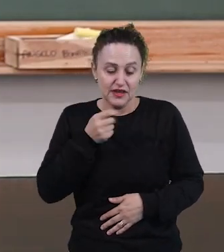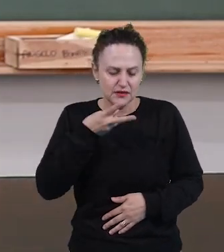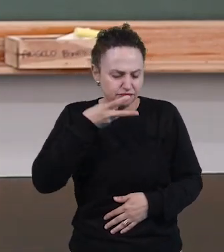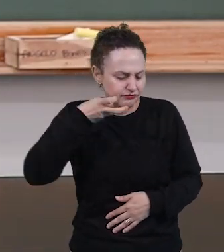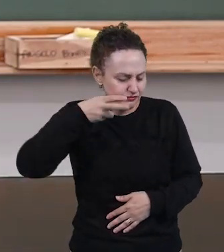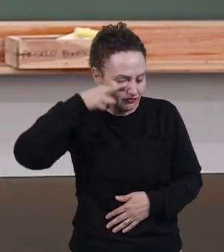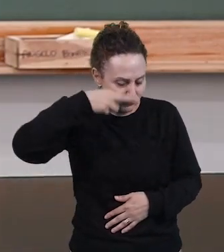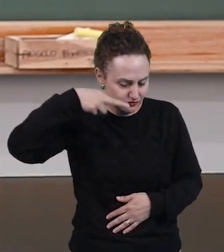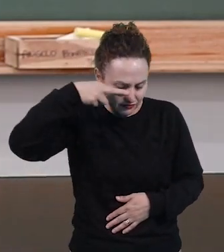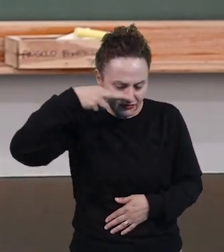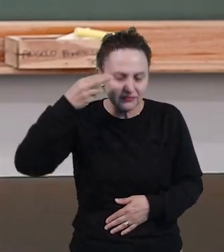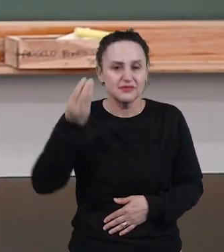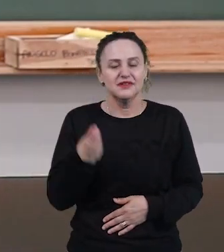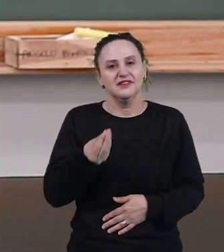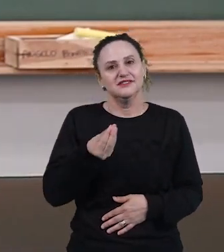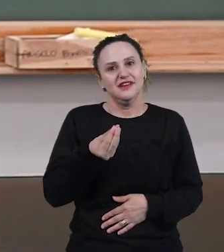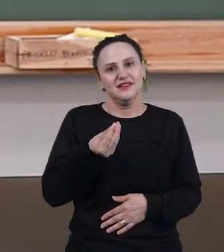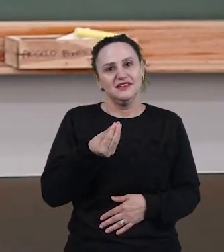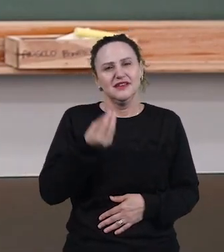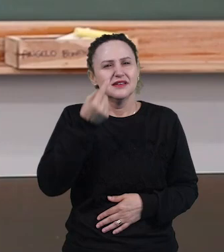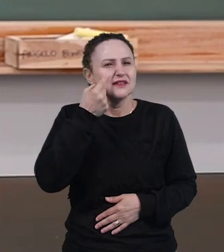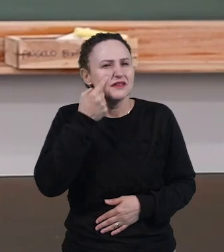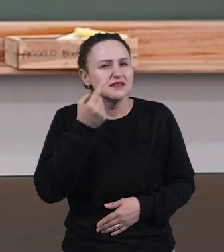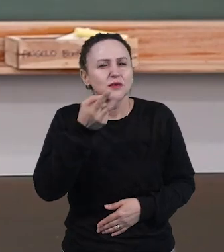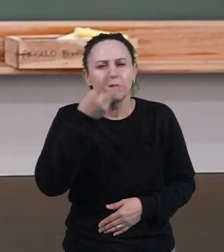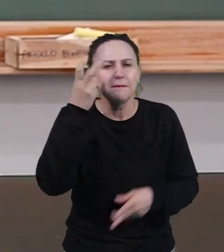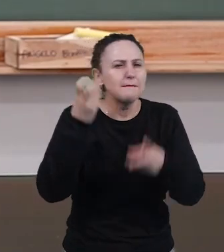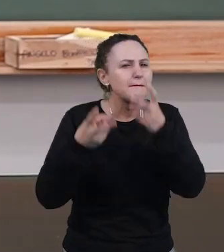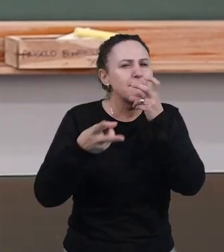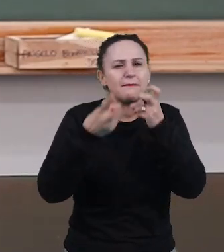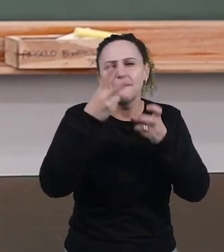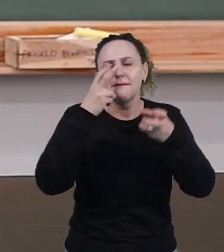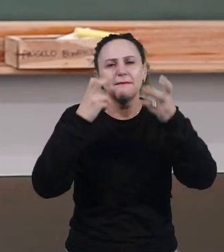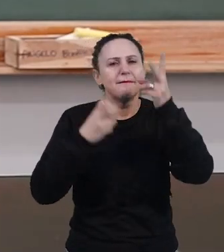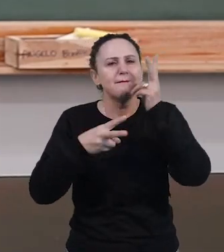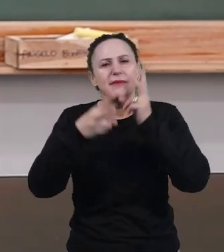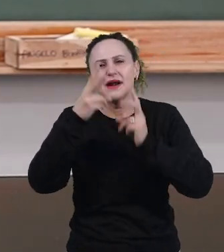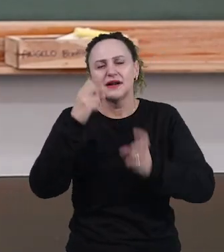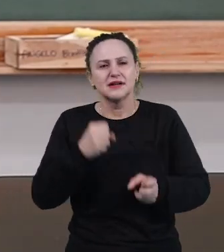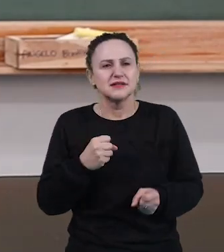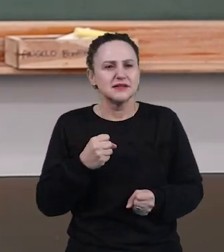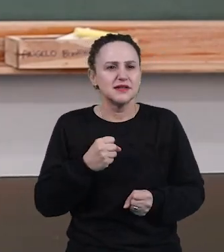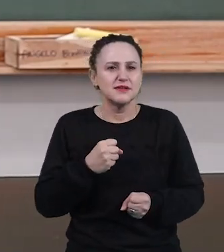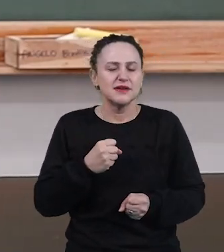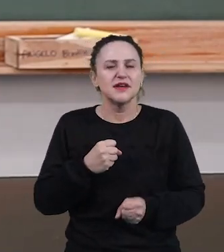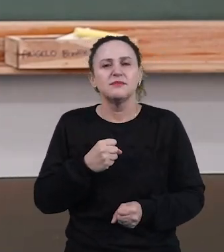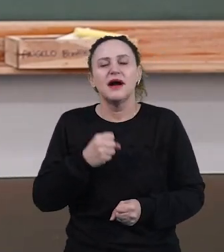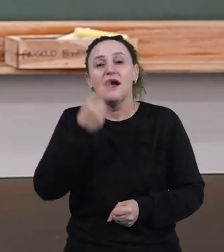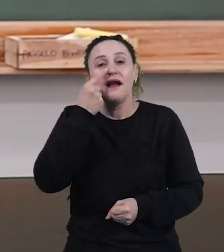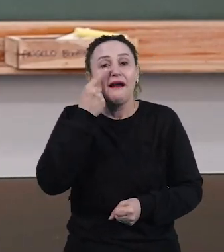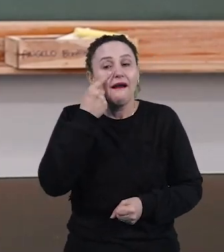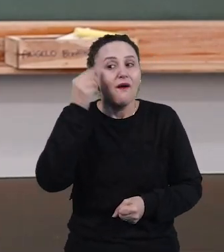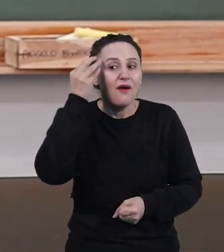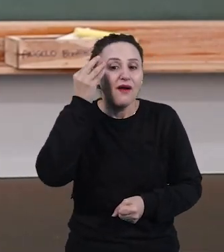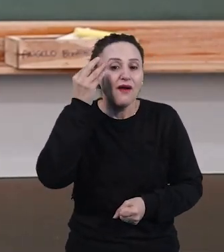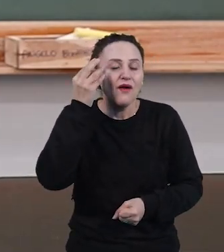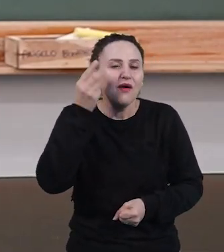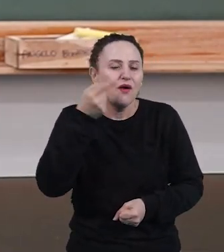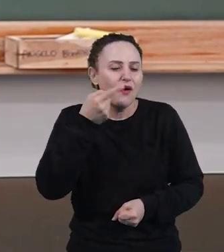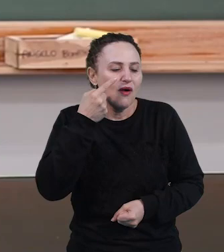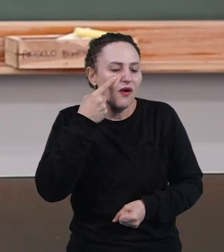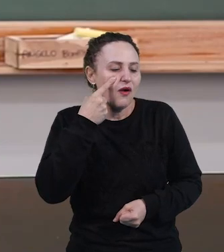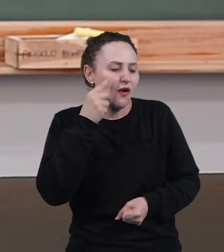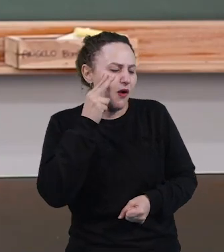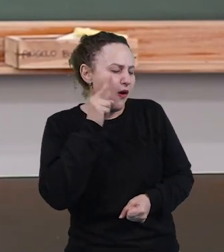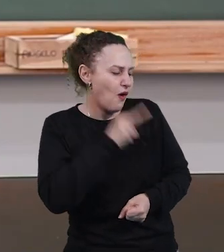que o Piaget traz, né? Então vocês também aí, se não tem filho, tem sobrinho, tem filho de amigo, tem as crianças e os adolescentes